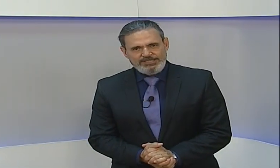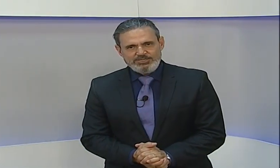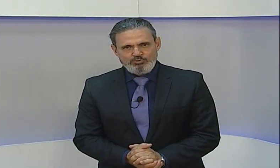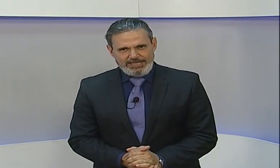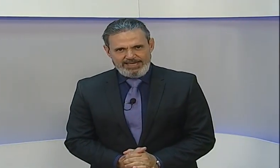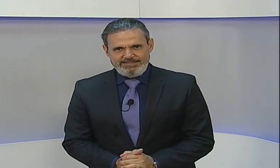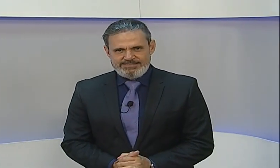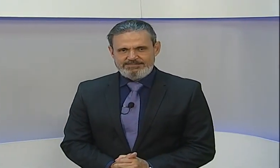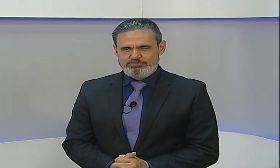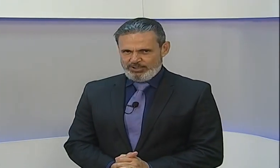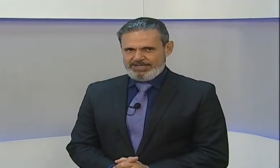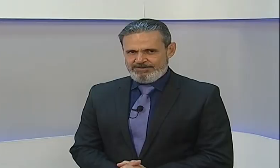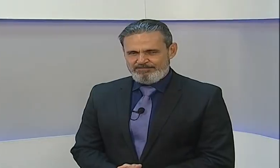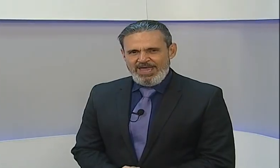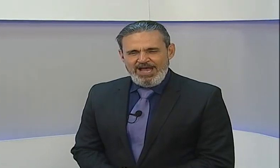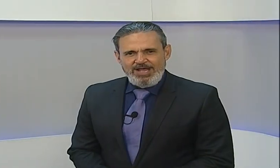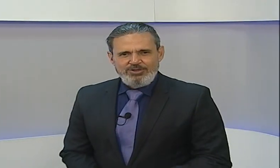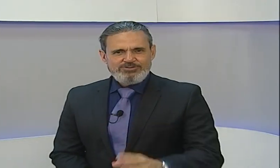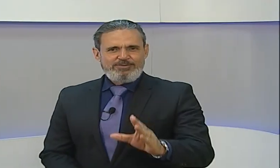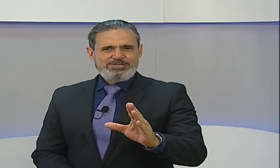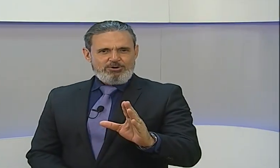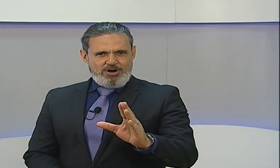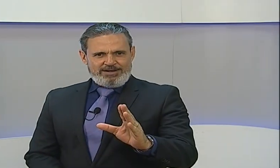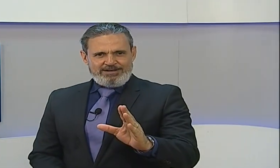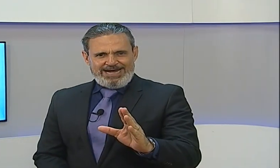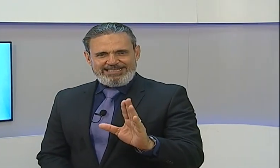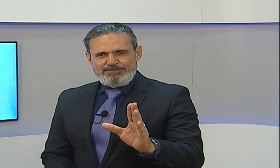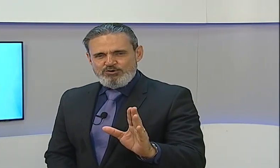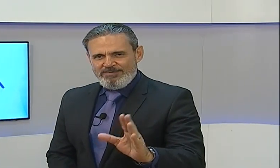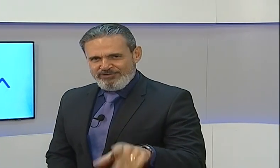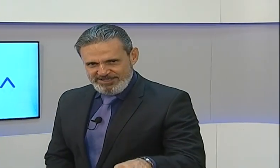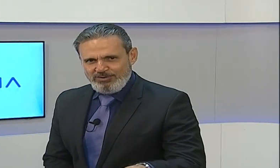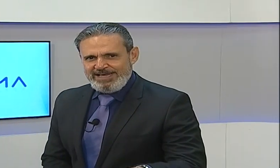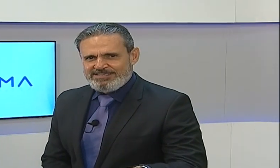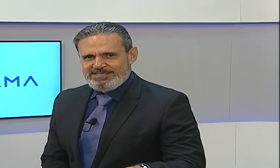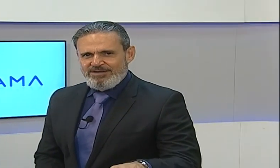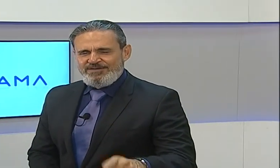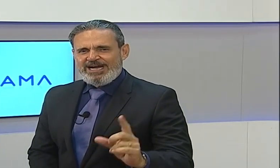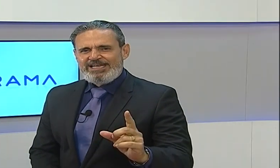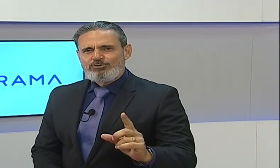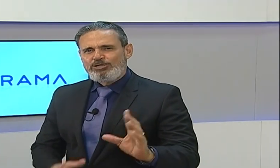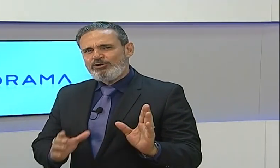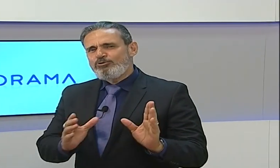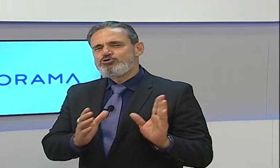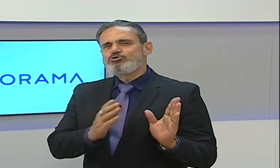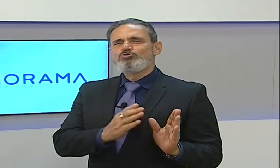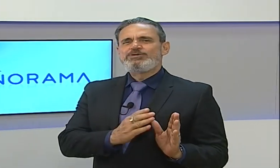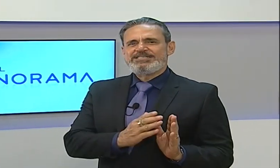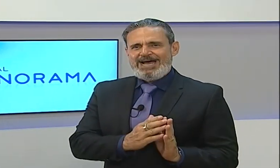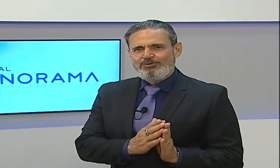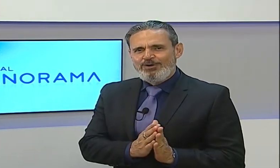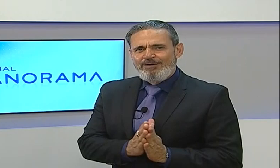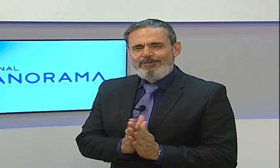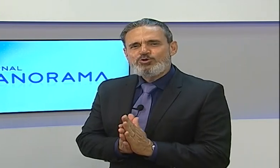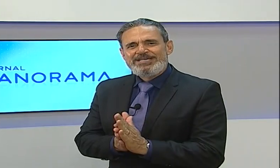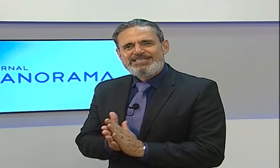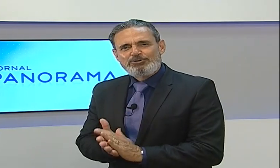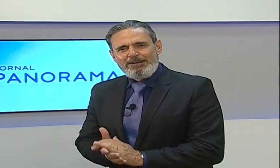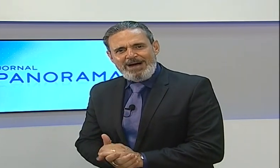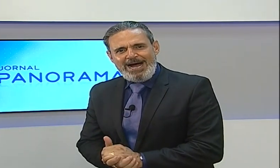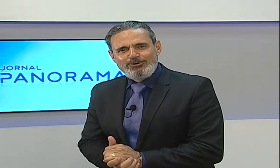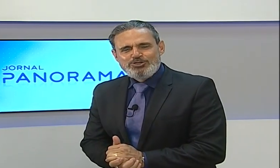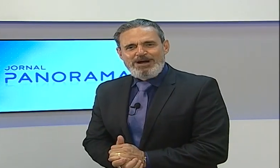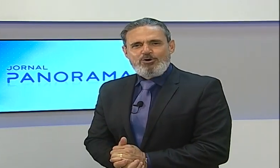de muitas mulheres por aí nós vamos agora até Piuma Você conhece fica ali no litoral sul do estado vamos